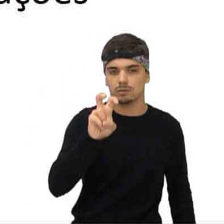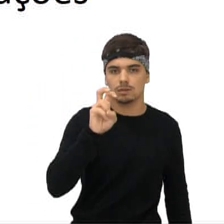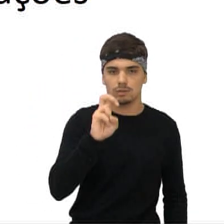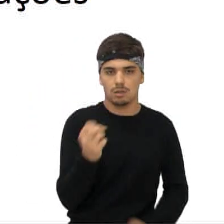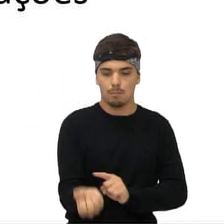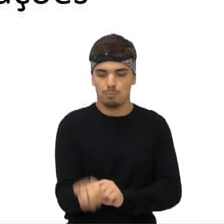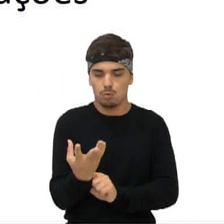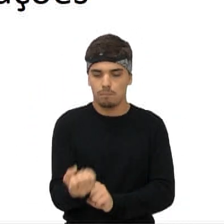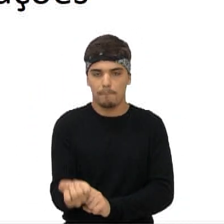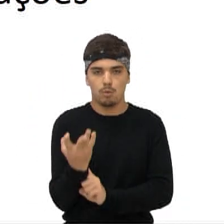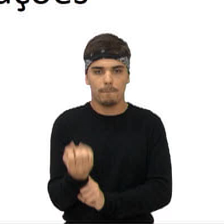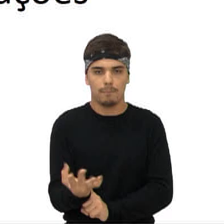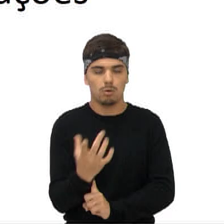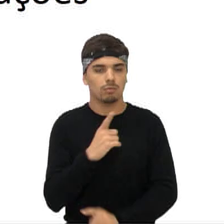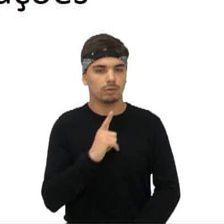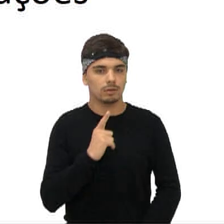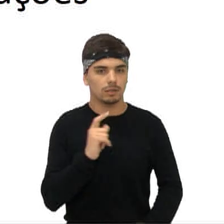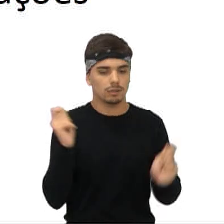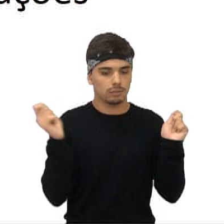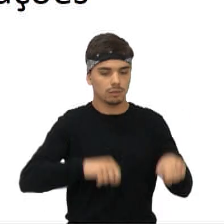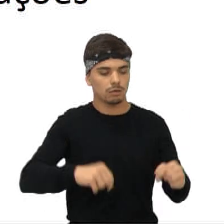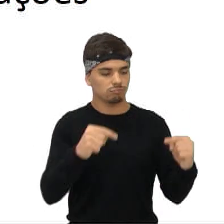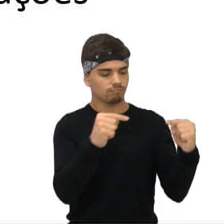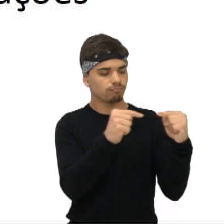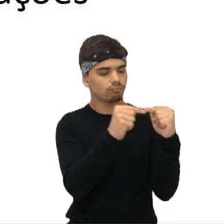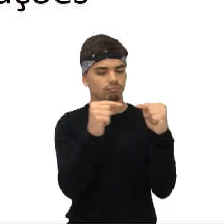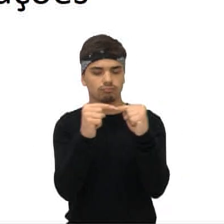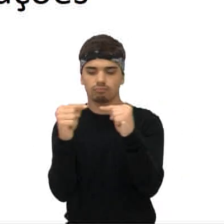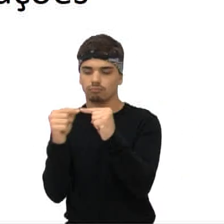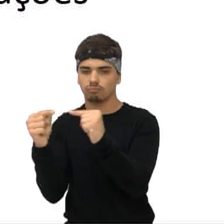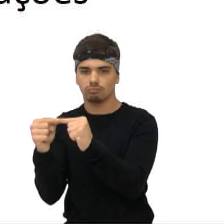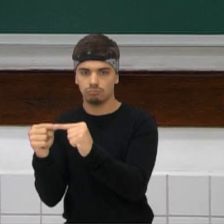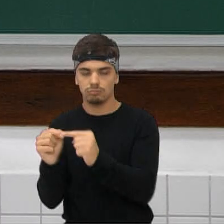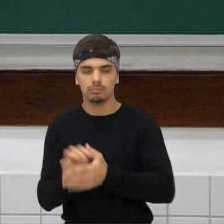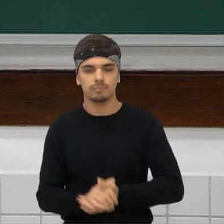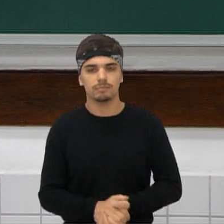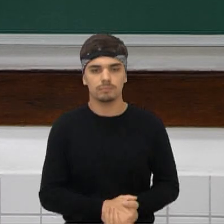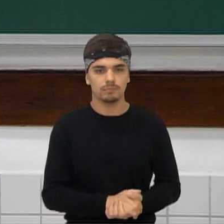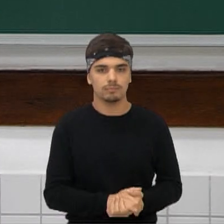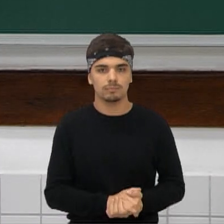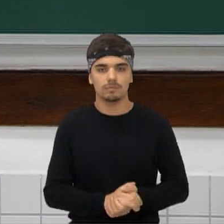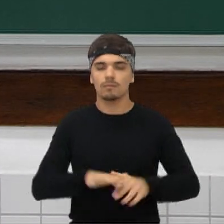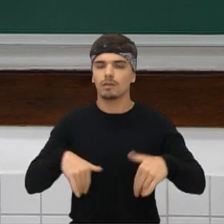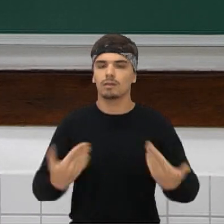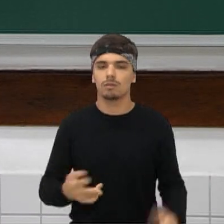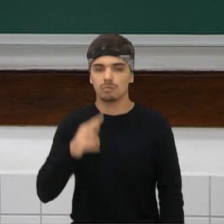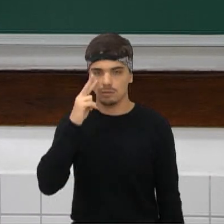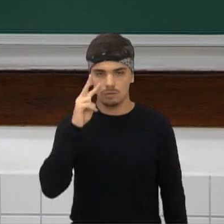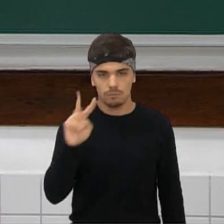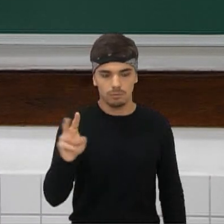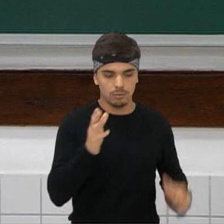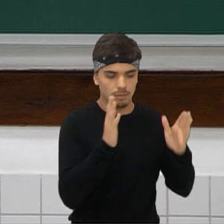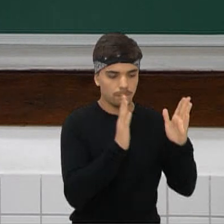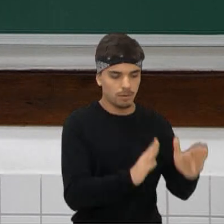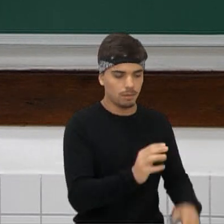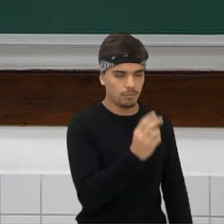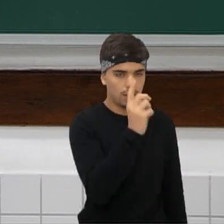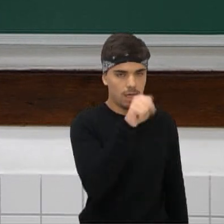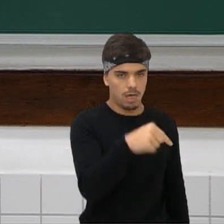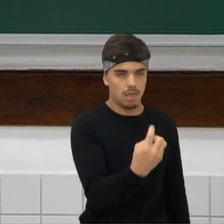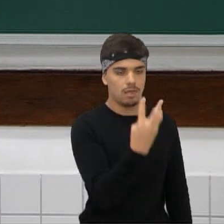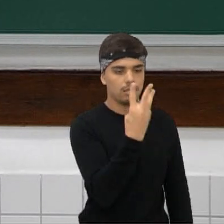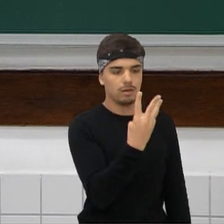as possibilidades de combinações para que esse evento ocorra. Então, nós já vimos o passo 1, que eu tenho